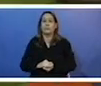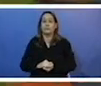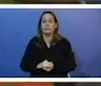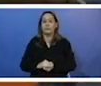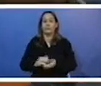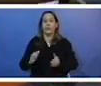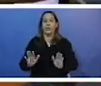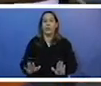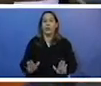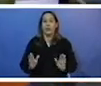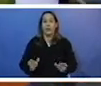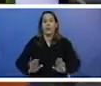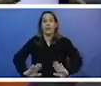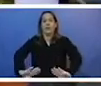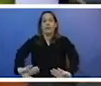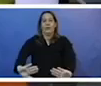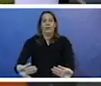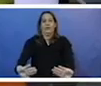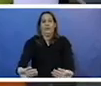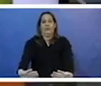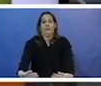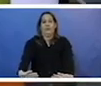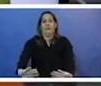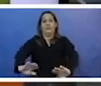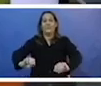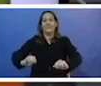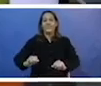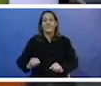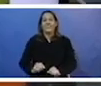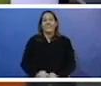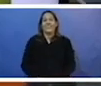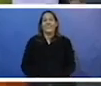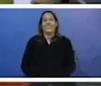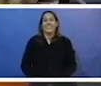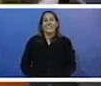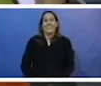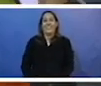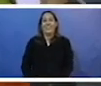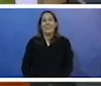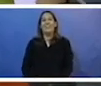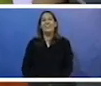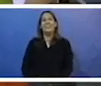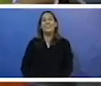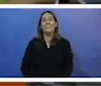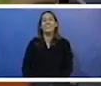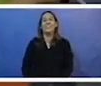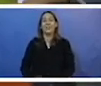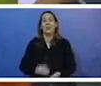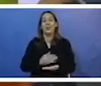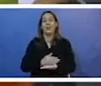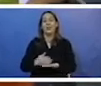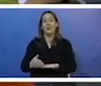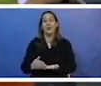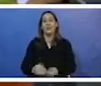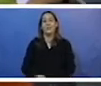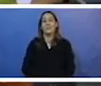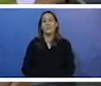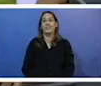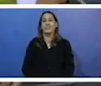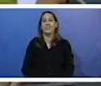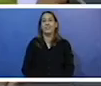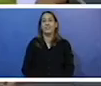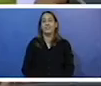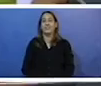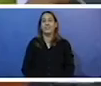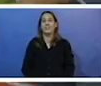Agora, dá uma esticada, assim, ó, levanta um braço, um outro, dá um ha! Senta aí de novo, pega seu